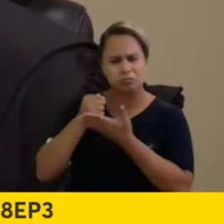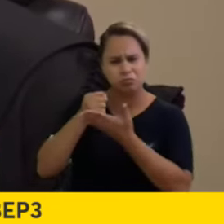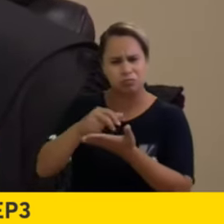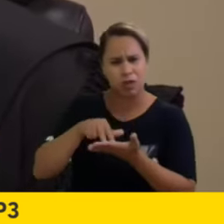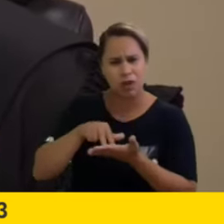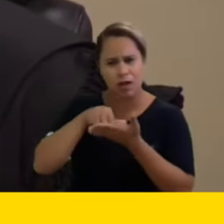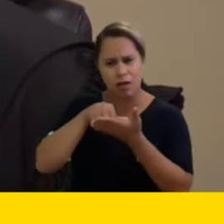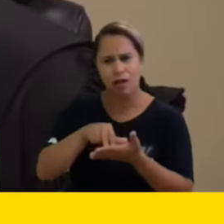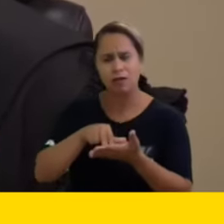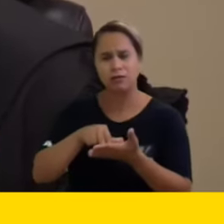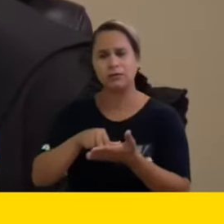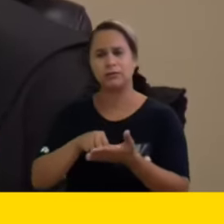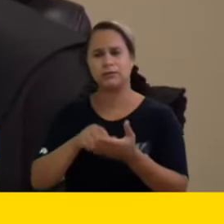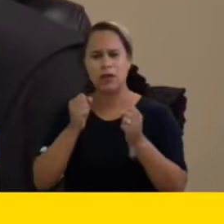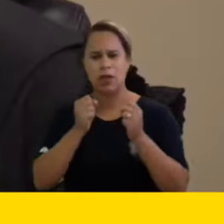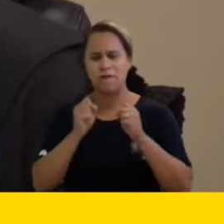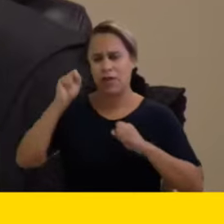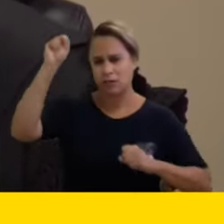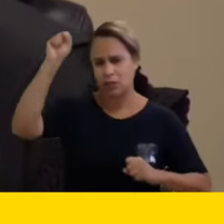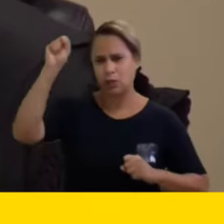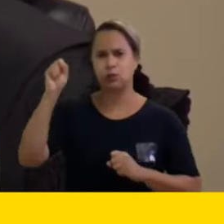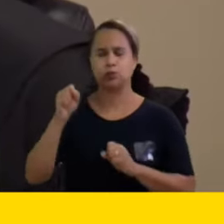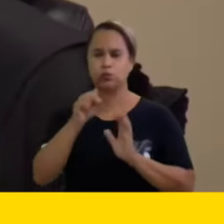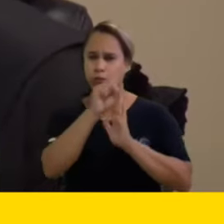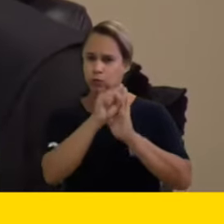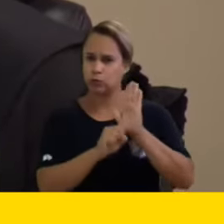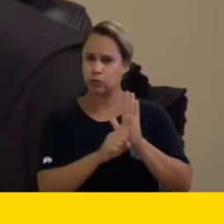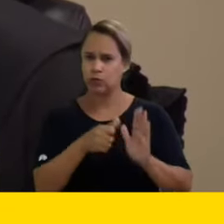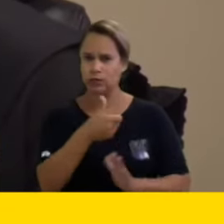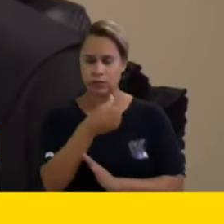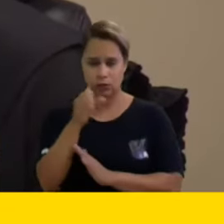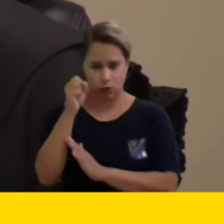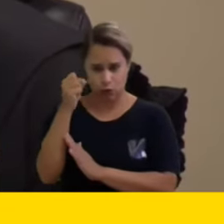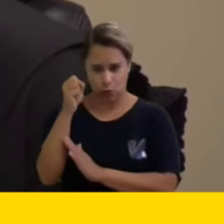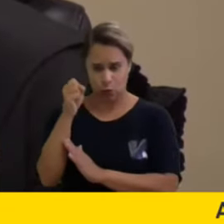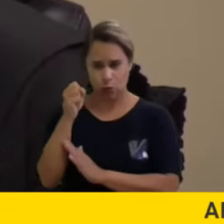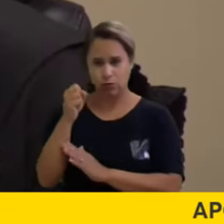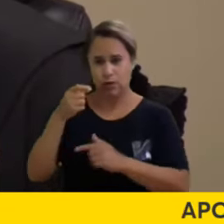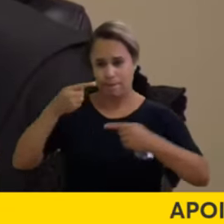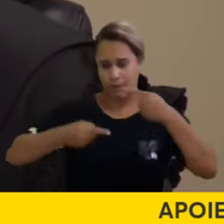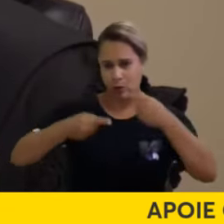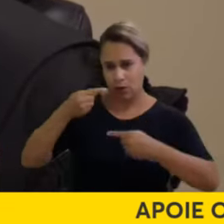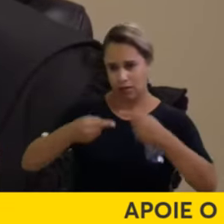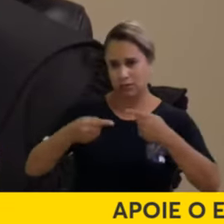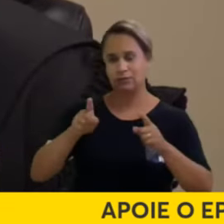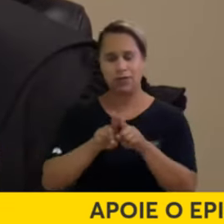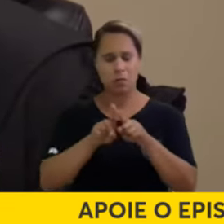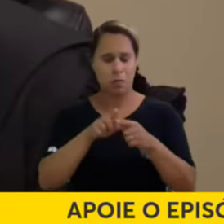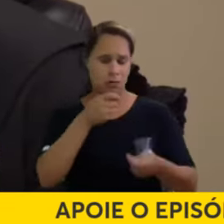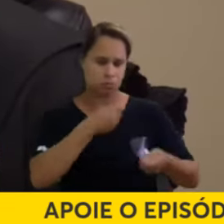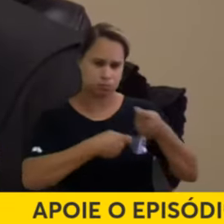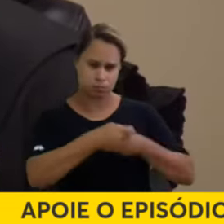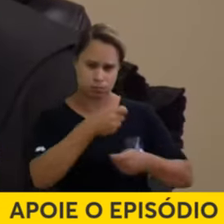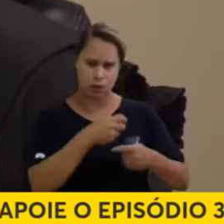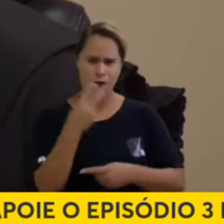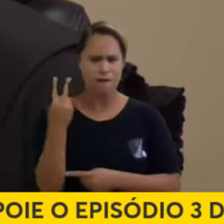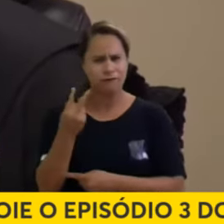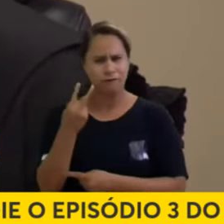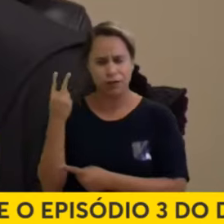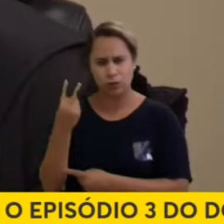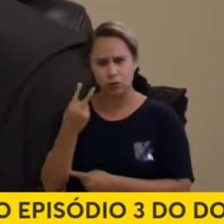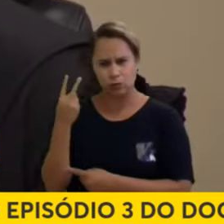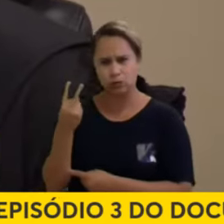do século XVII a política e a Econômica é tragicamente curioso que os valores mais caros à modernidade